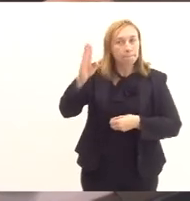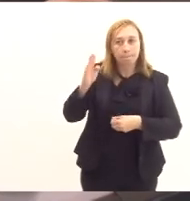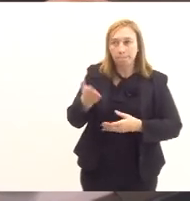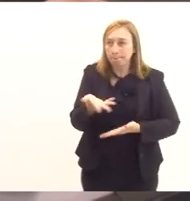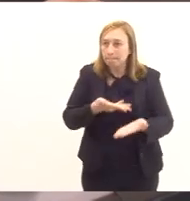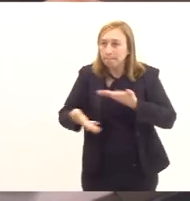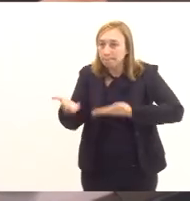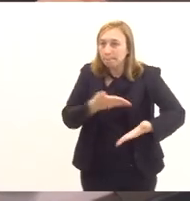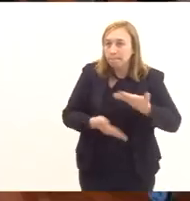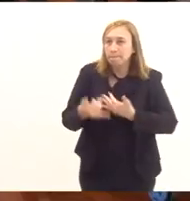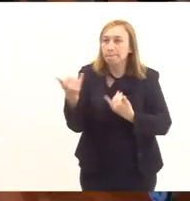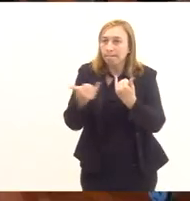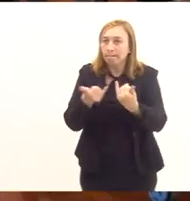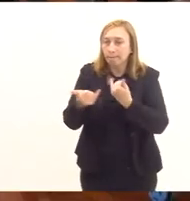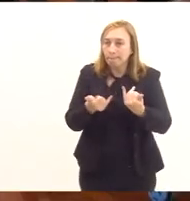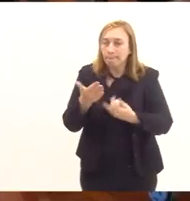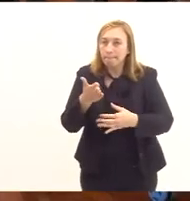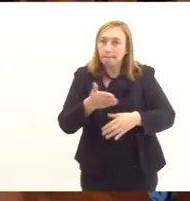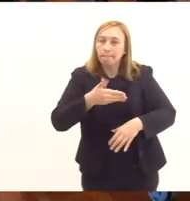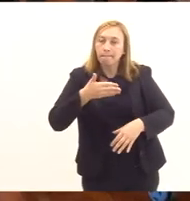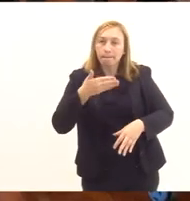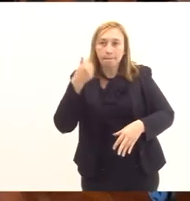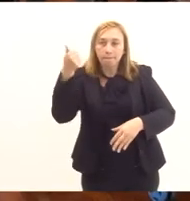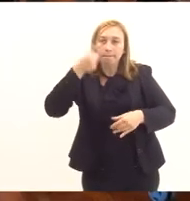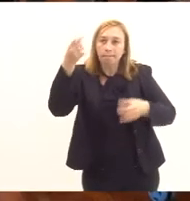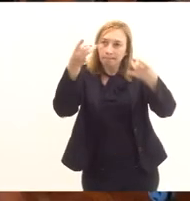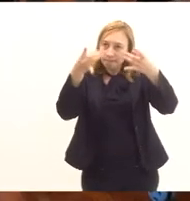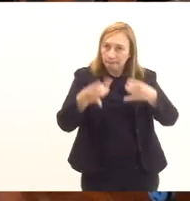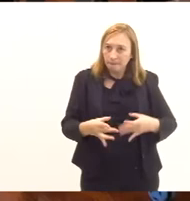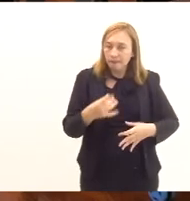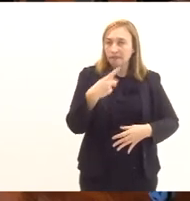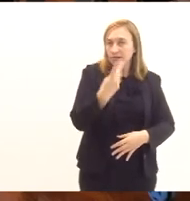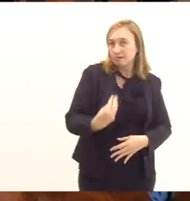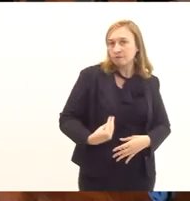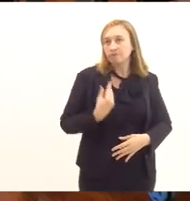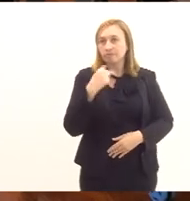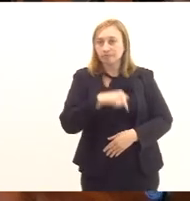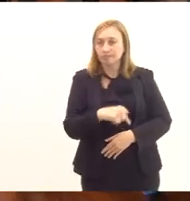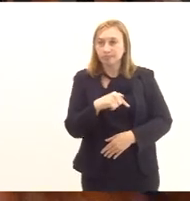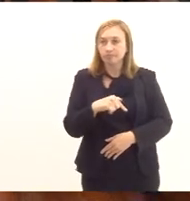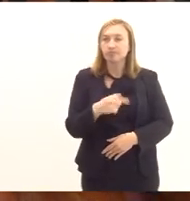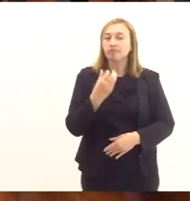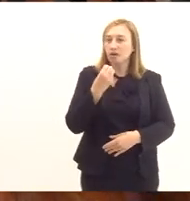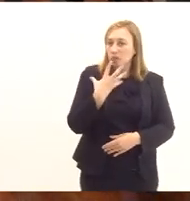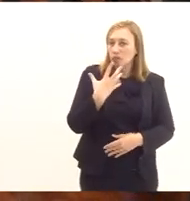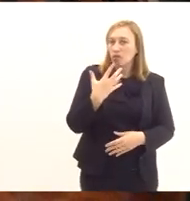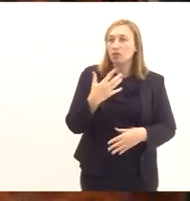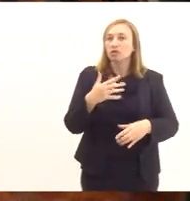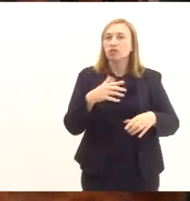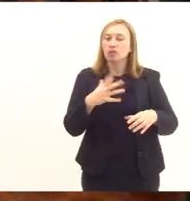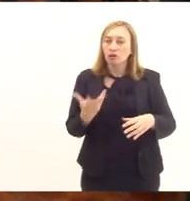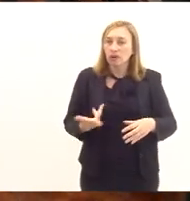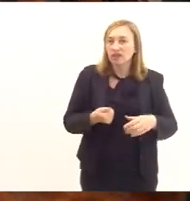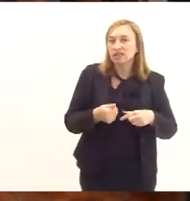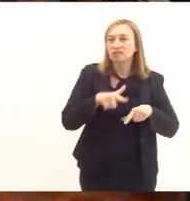agora informação mais precisa mais detalhada então a presença de vossa excelência aqui dá dinamismo ao trabalho e certamente também